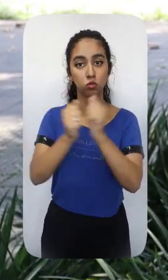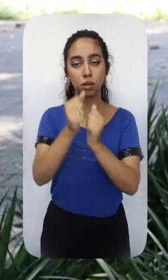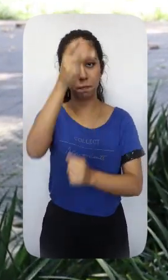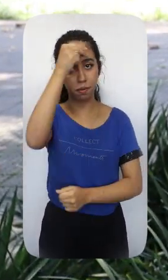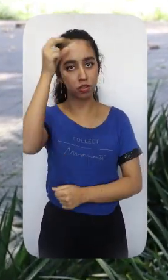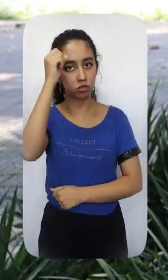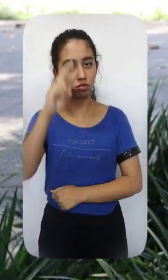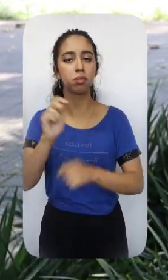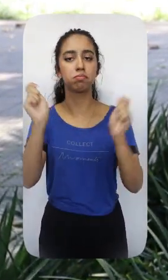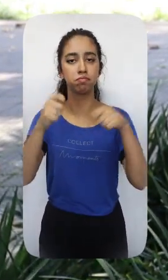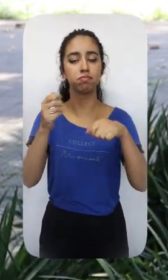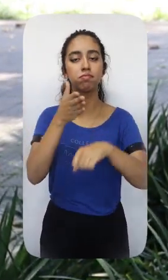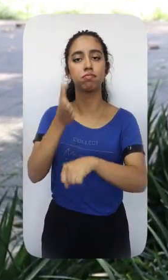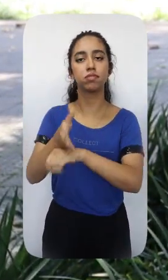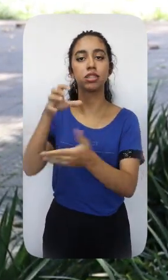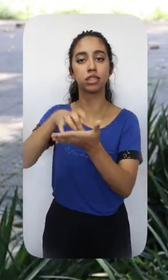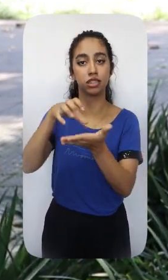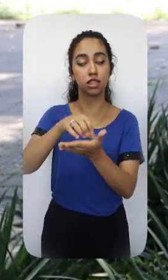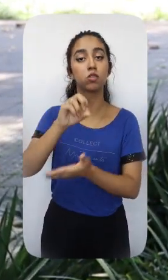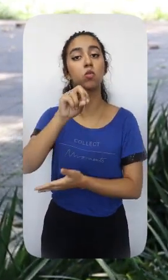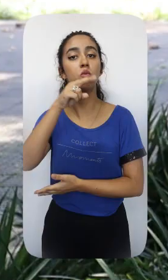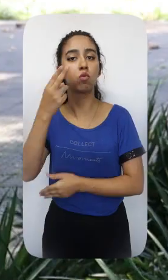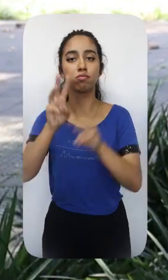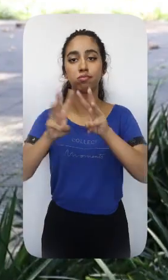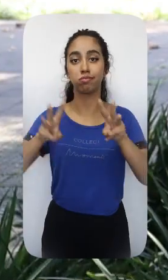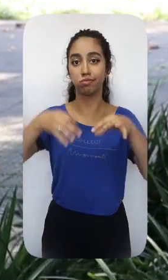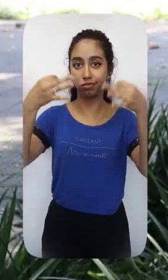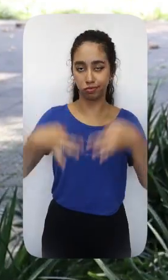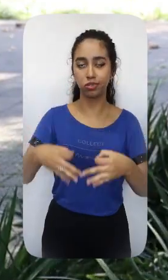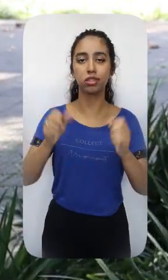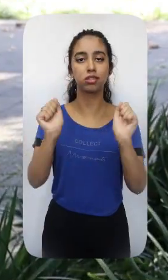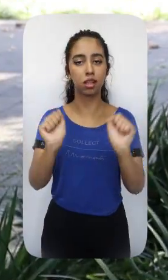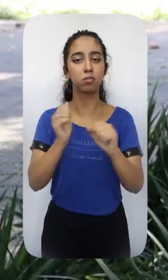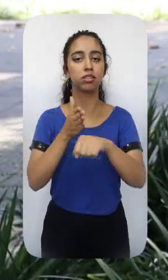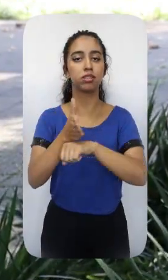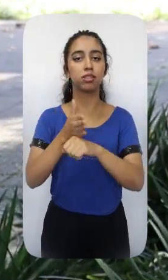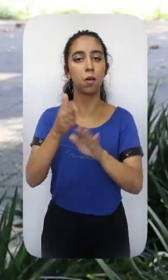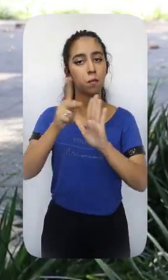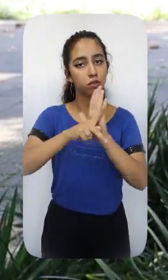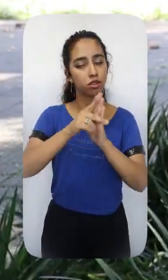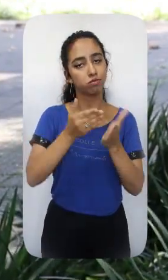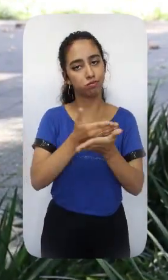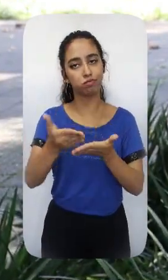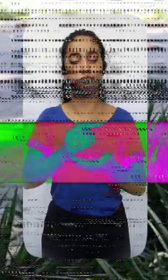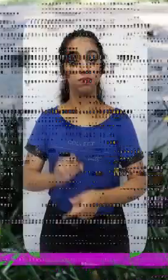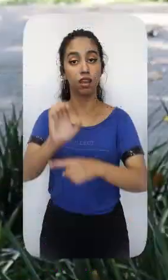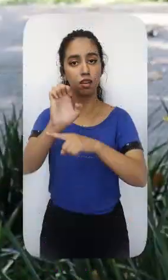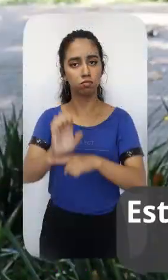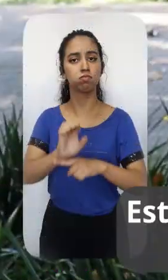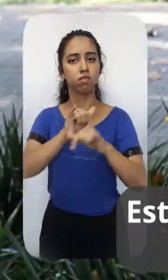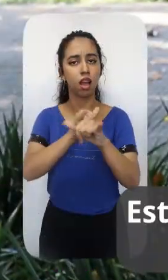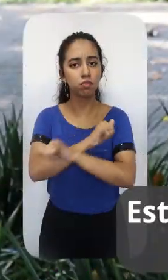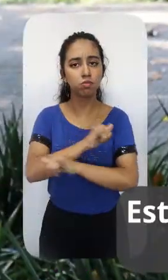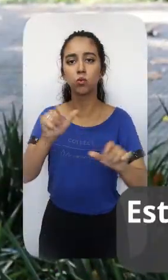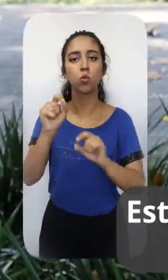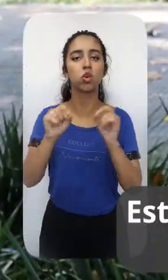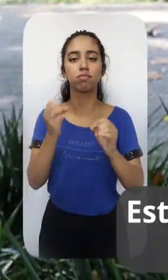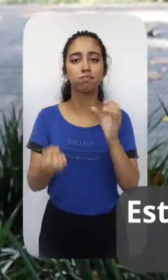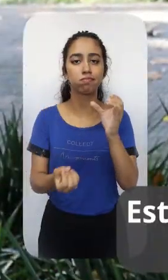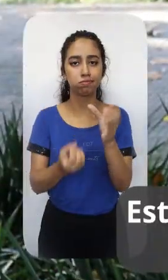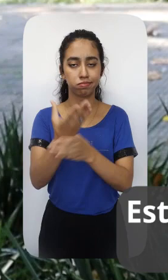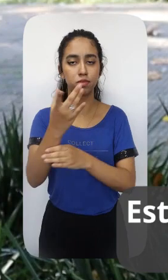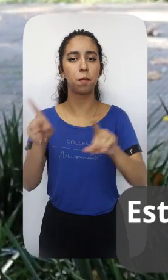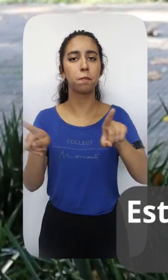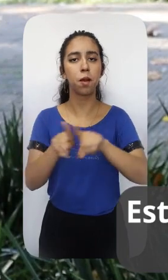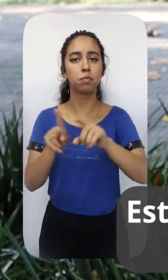suas dívidas junto à prefeitura podem se dirigir aos centros ou acessar nossas páginas virtuais para iniciar o processo estado anuncia a criação